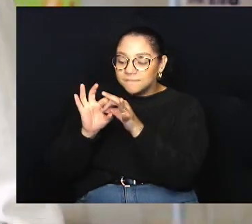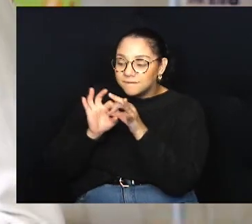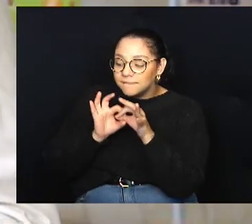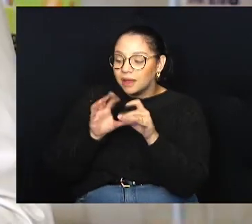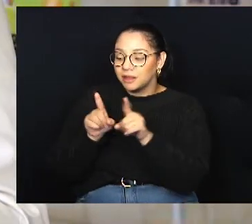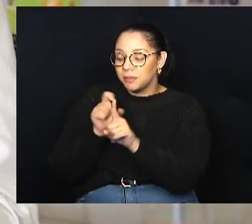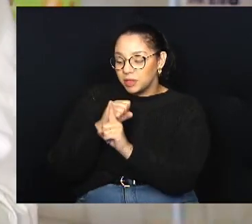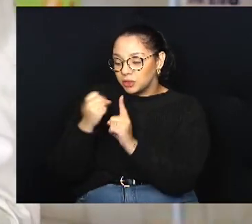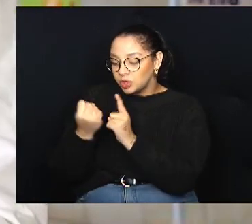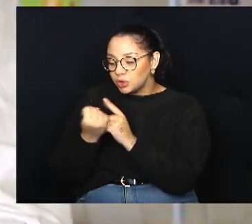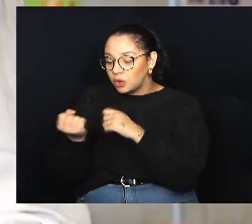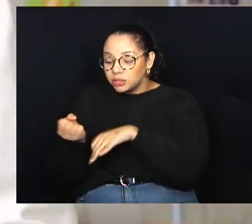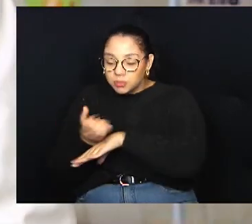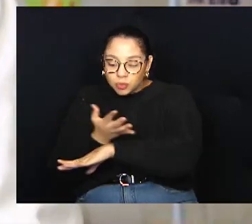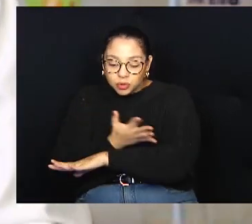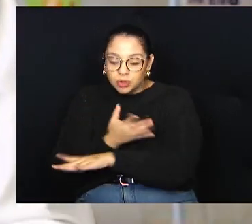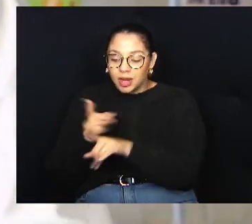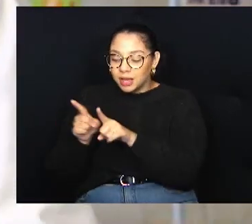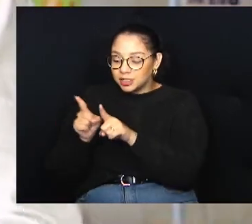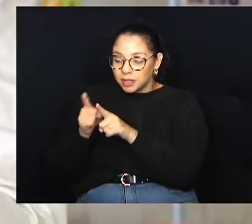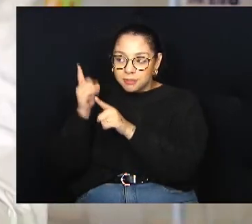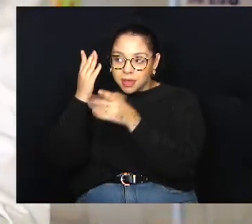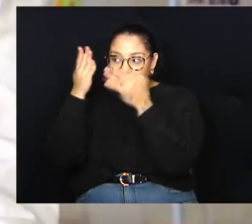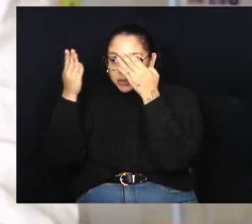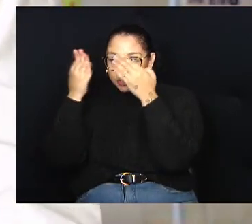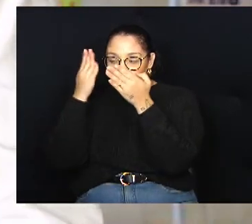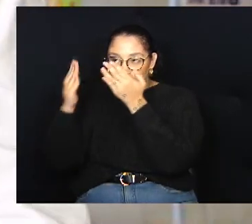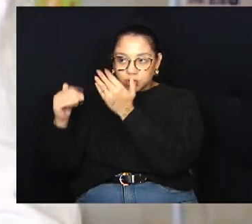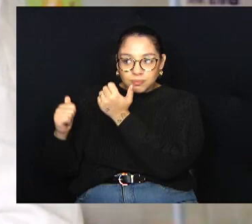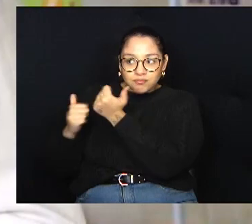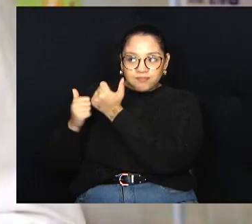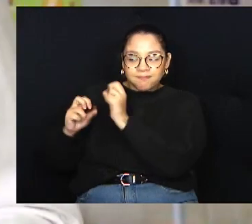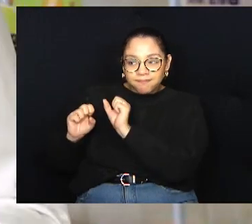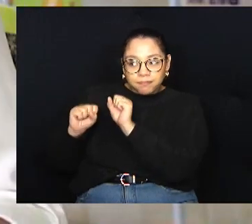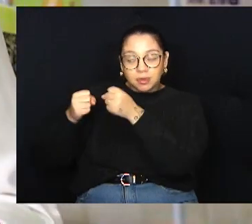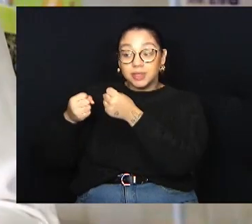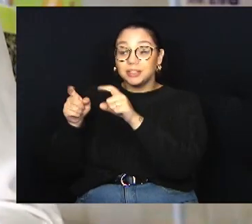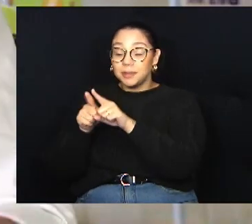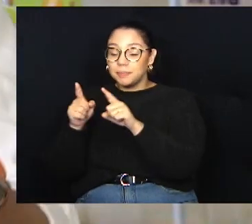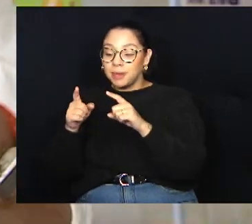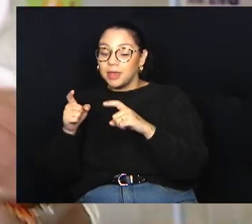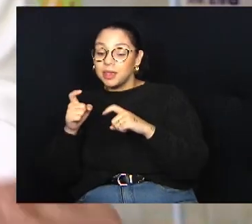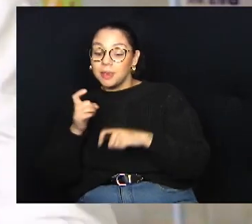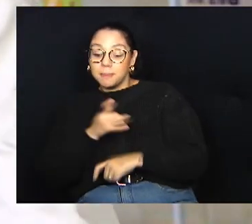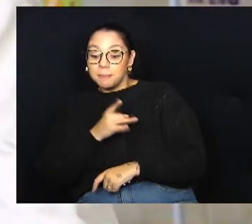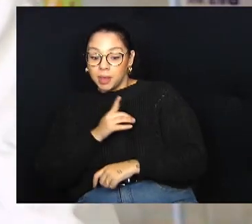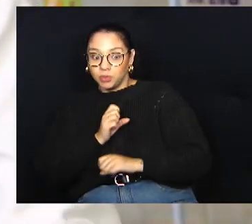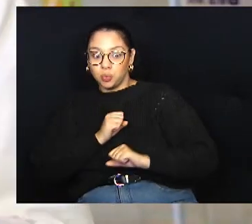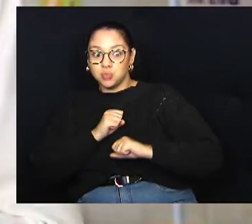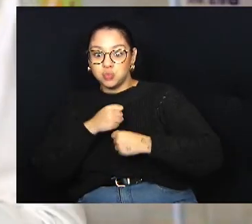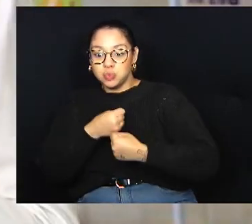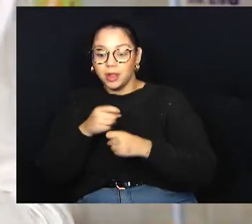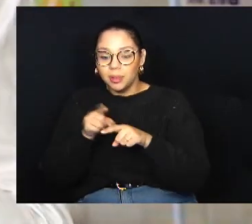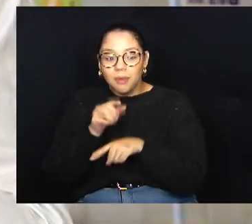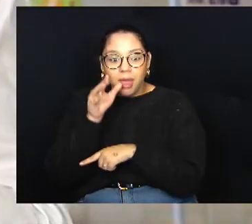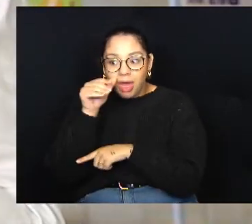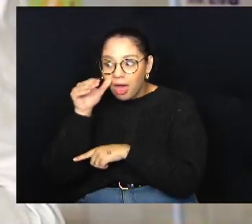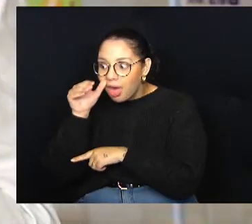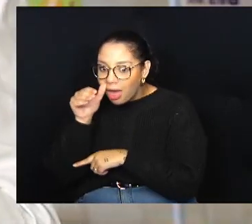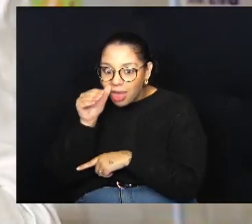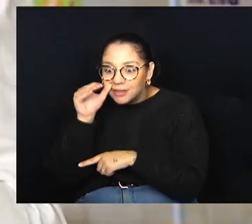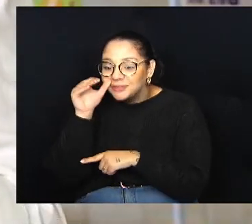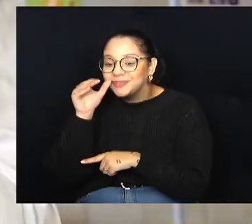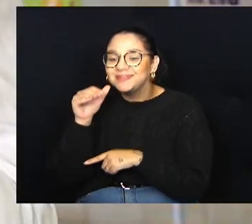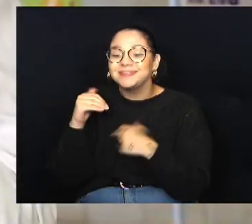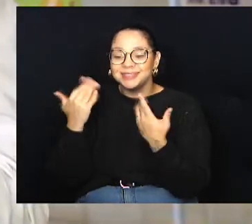dela, ela se fortalece psicologicamente, ela enfrenta os medos dela, ela aprende com a curiosidade dela, e é por isso que a